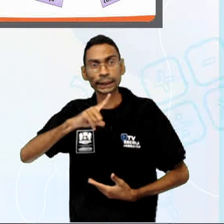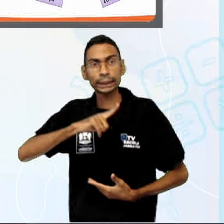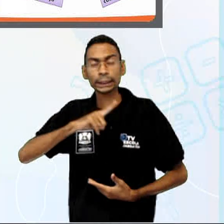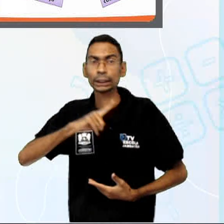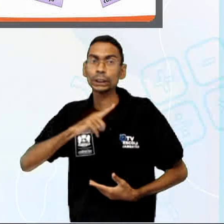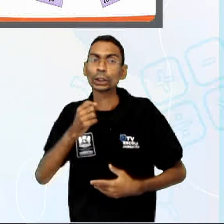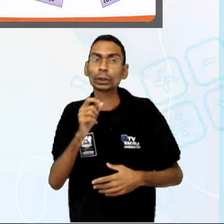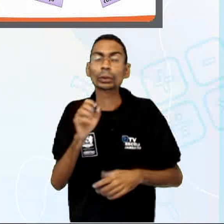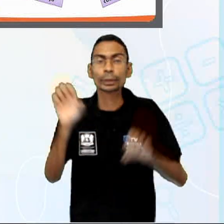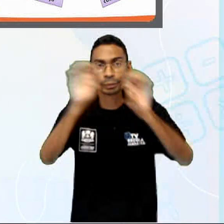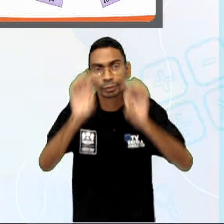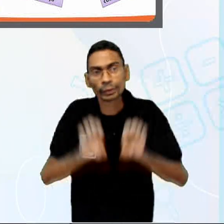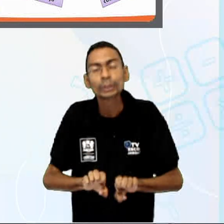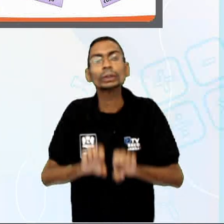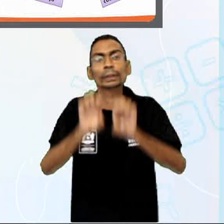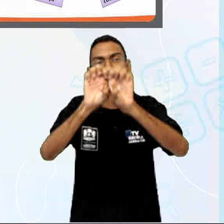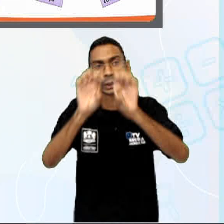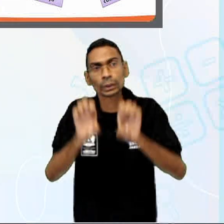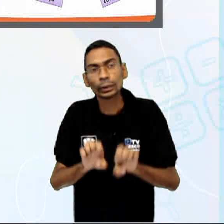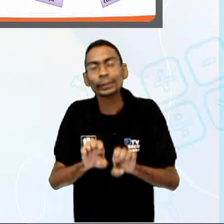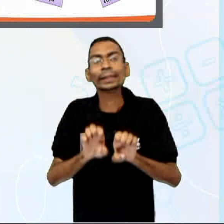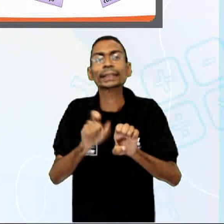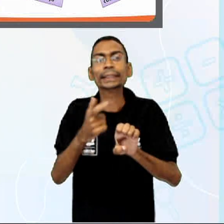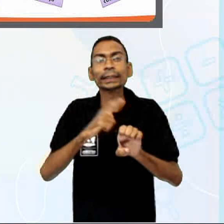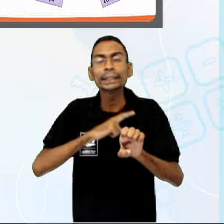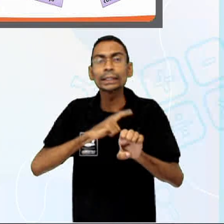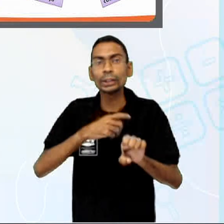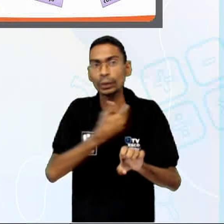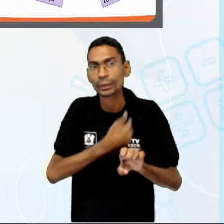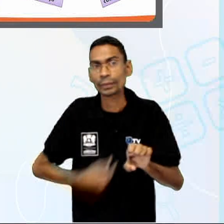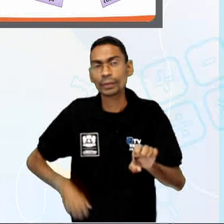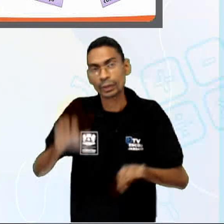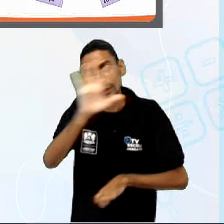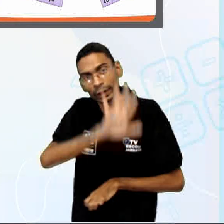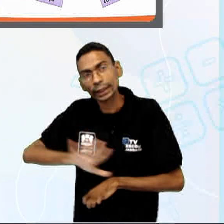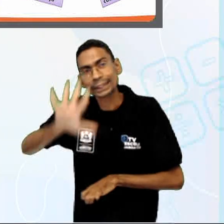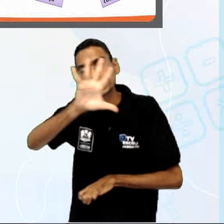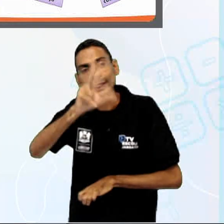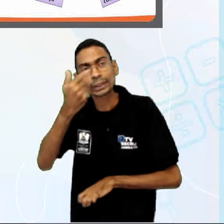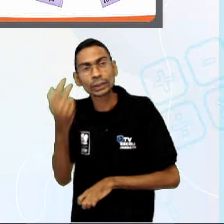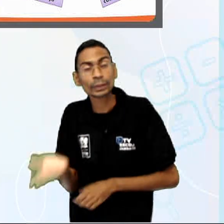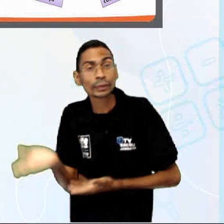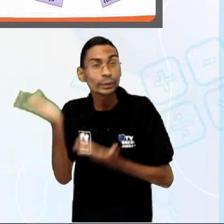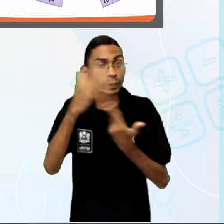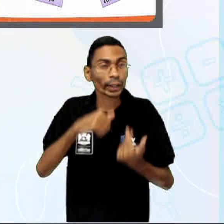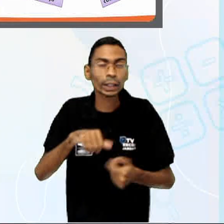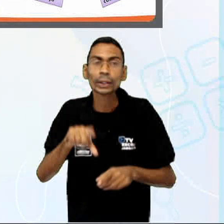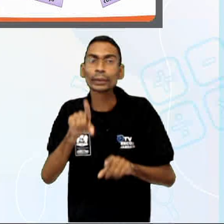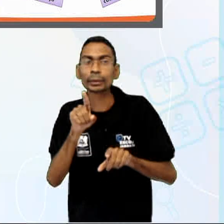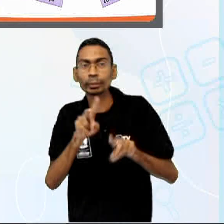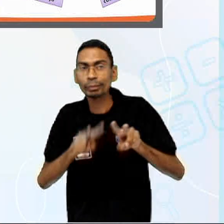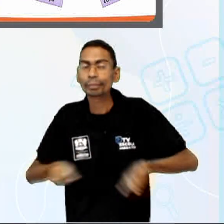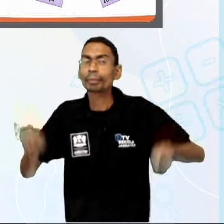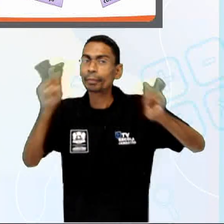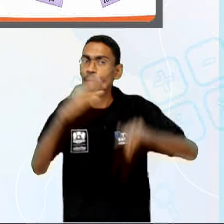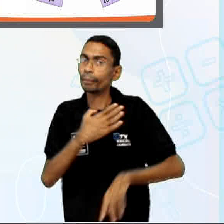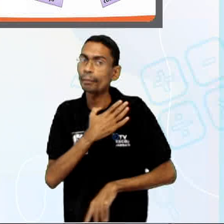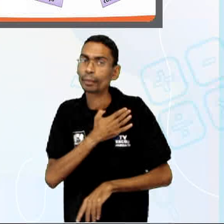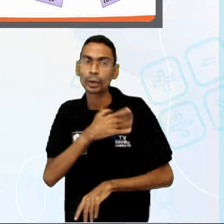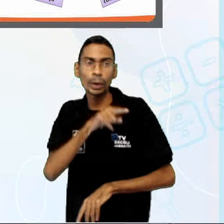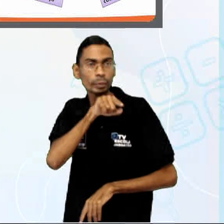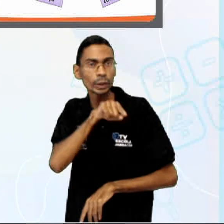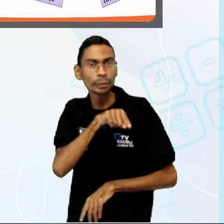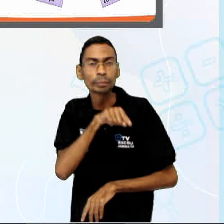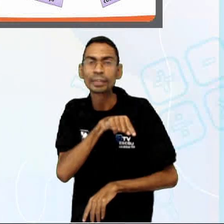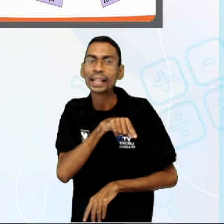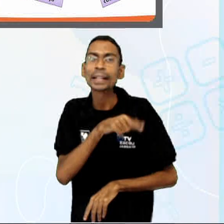alguns governadores gerais que vieram, de certa forma, para observar os capitães donatários, né? Então,